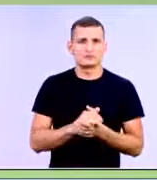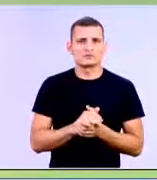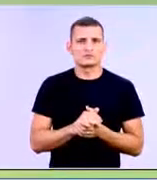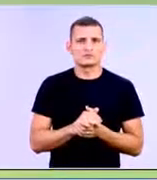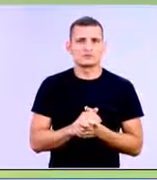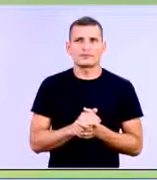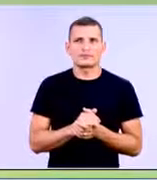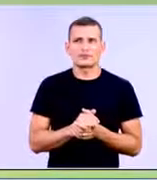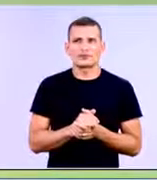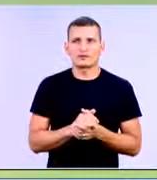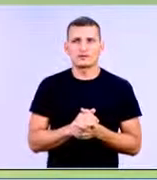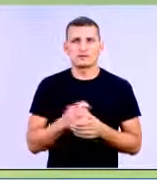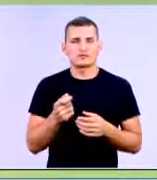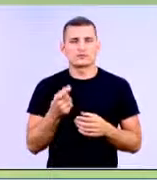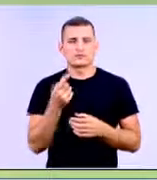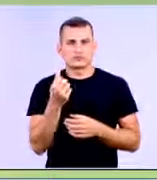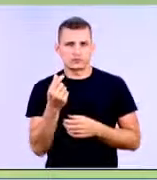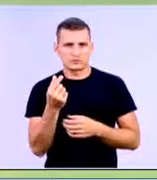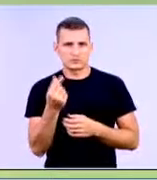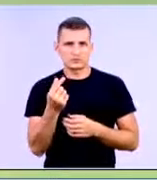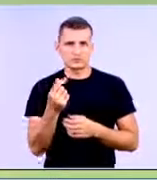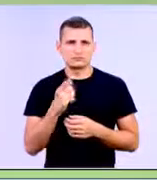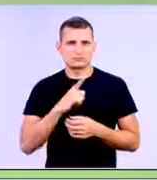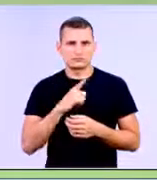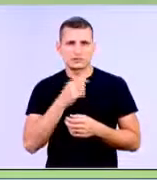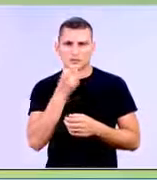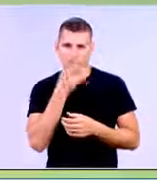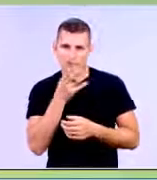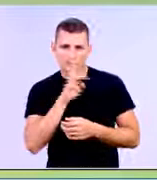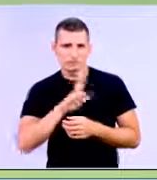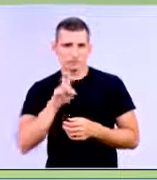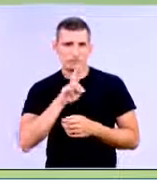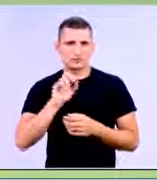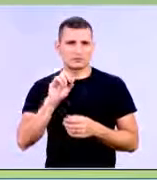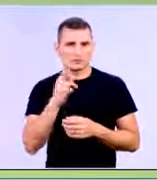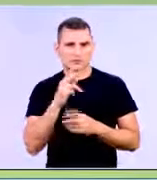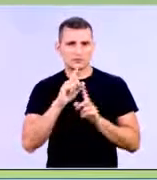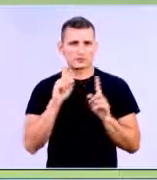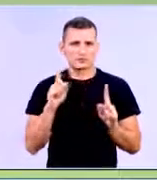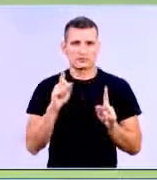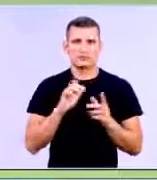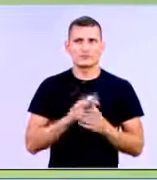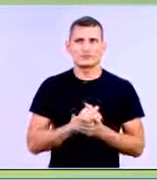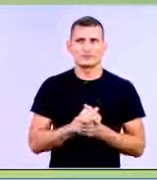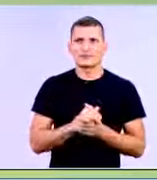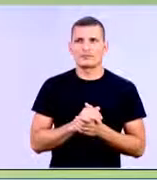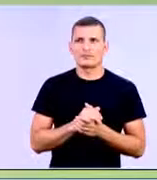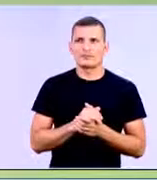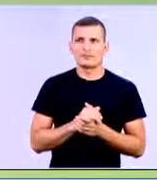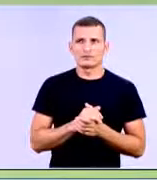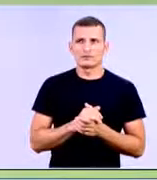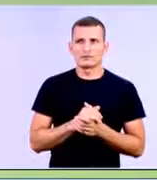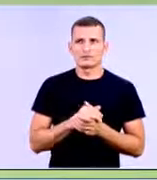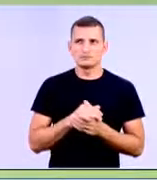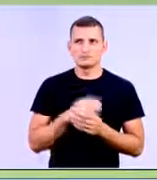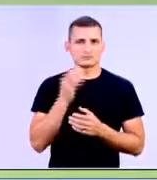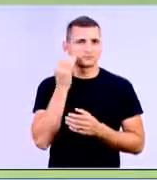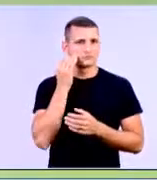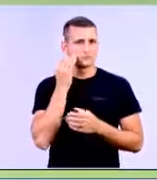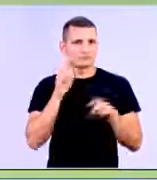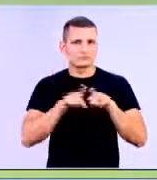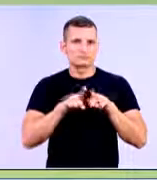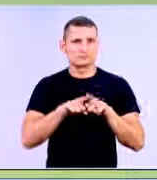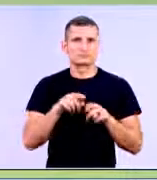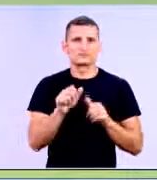relação custo-benefício está bem aplicada ou não, tá? E aí, averiguar os efeitos das mudanças